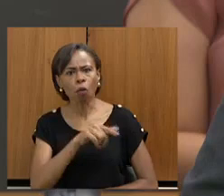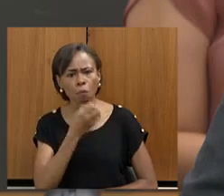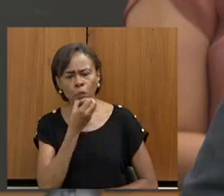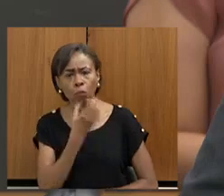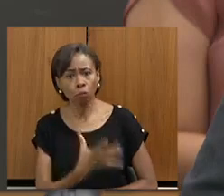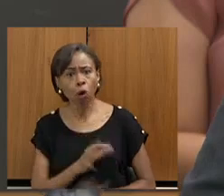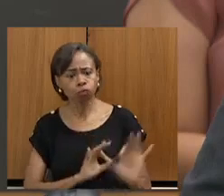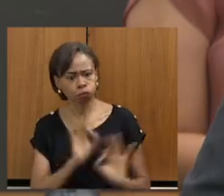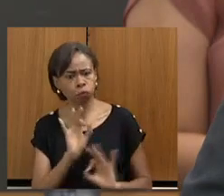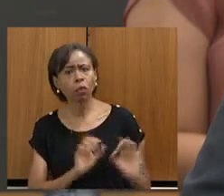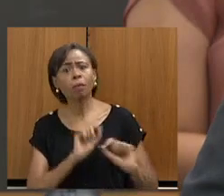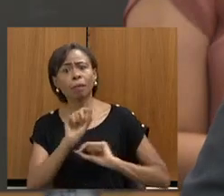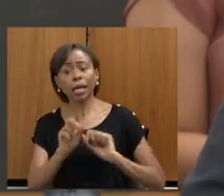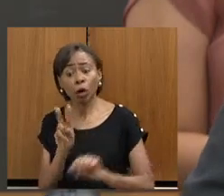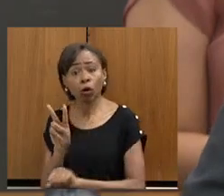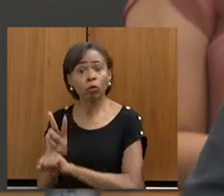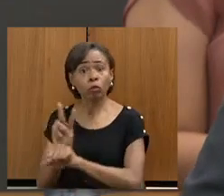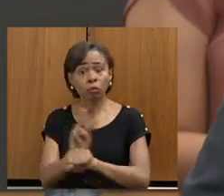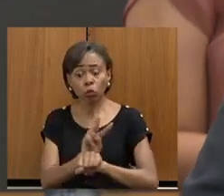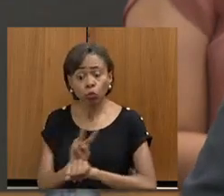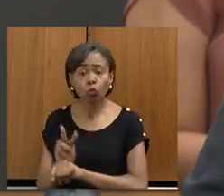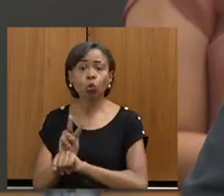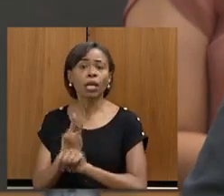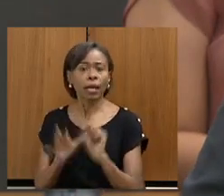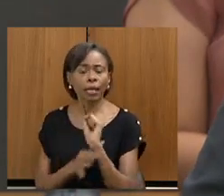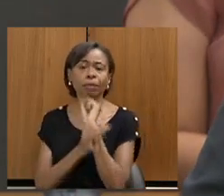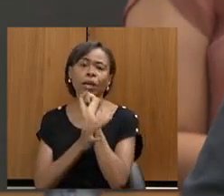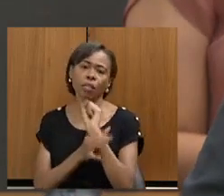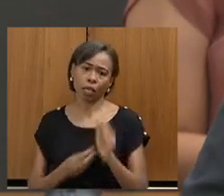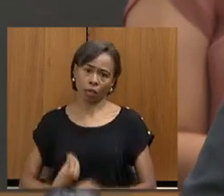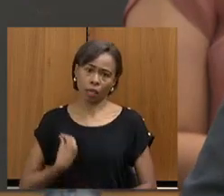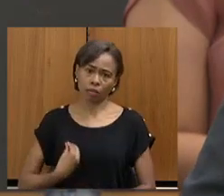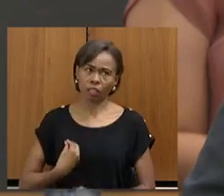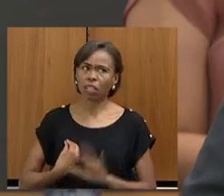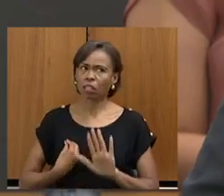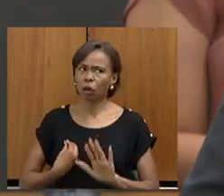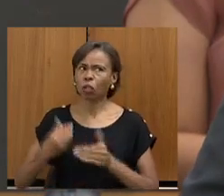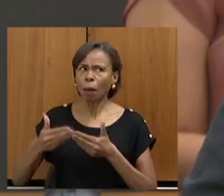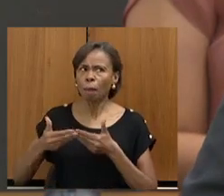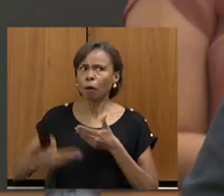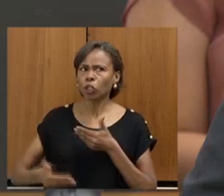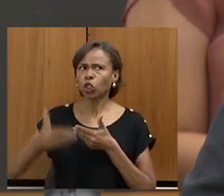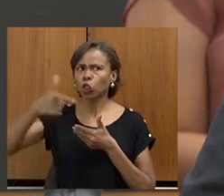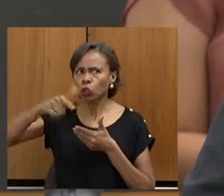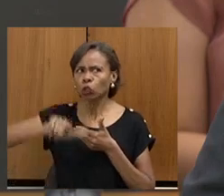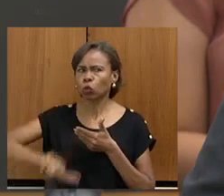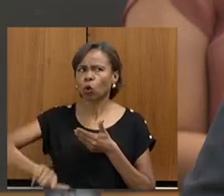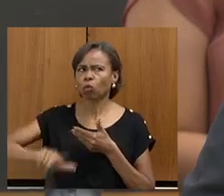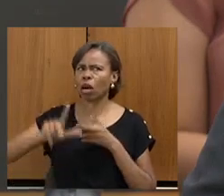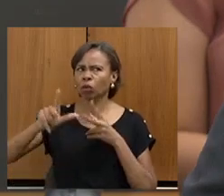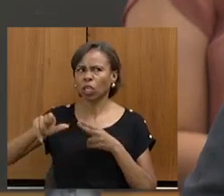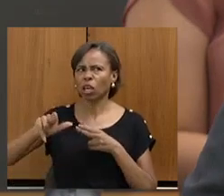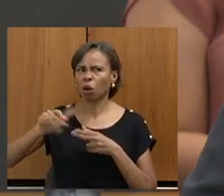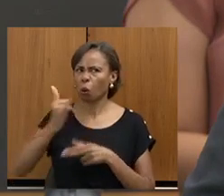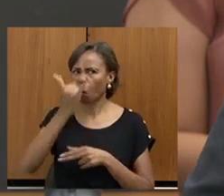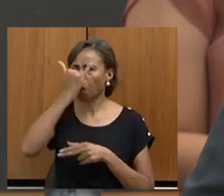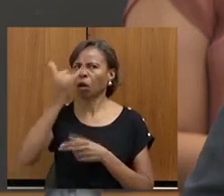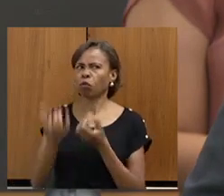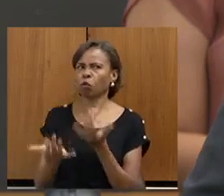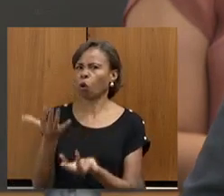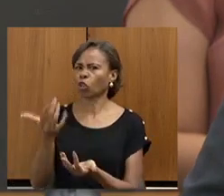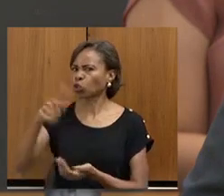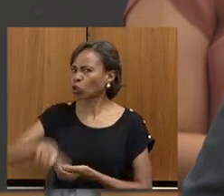legislação que resguarda as vidas, e eu não me recordo de ter tido um outro acidente naquele nível,